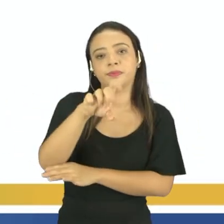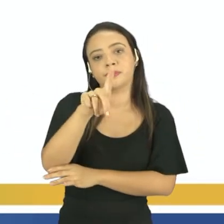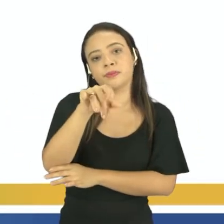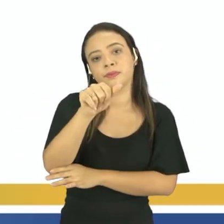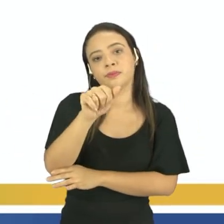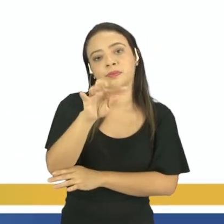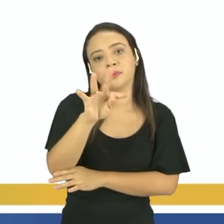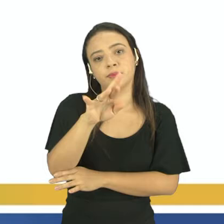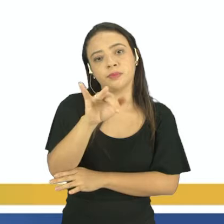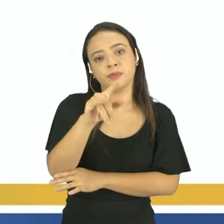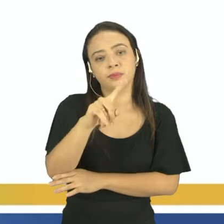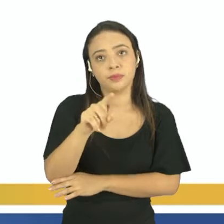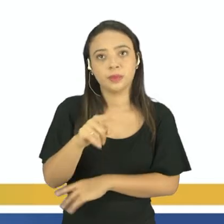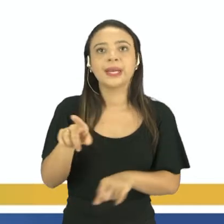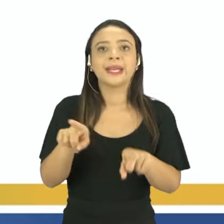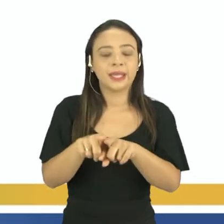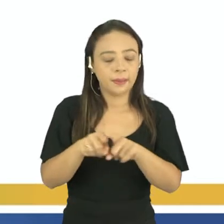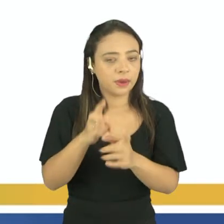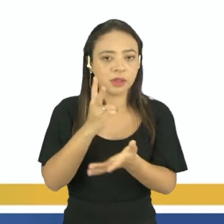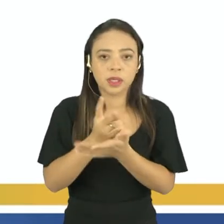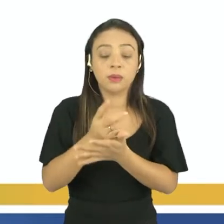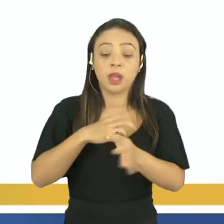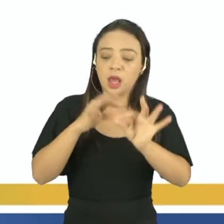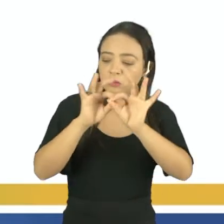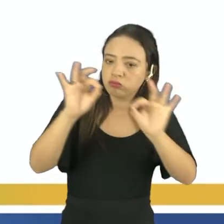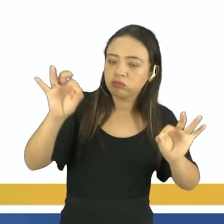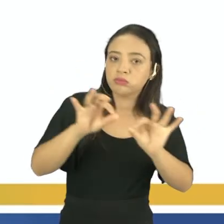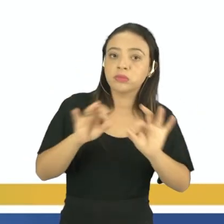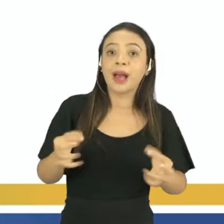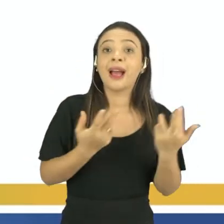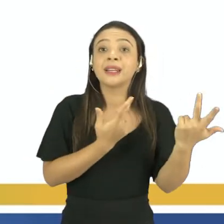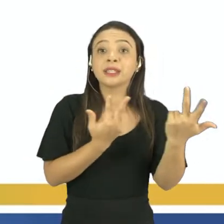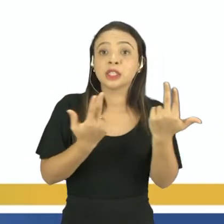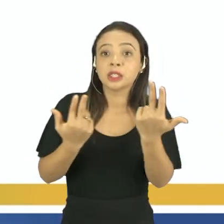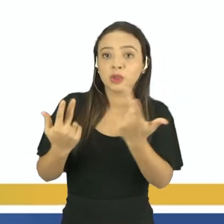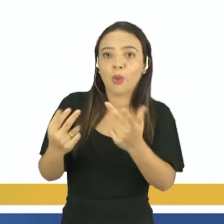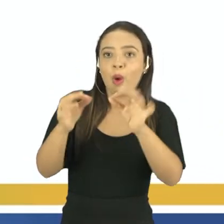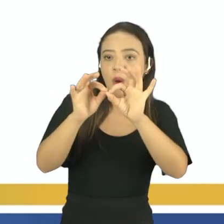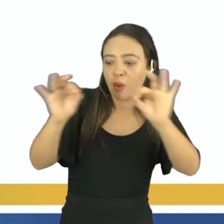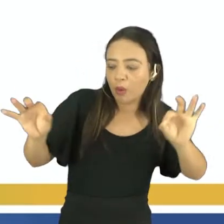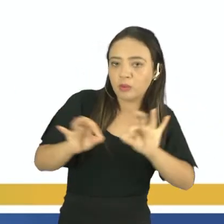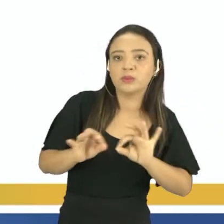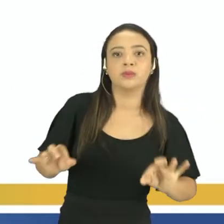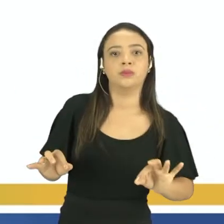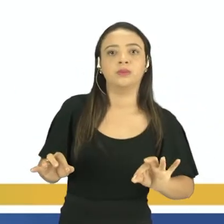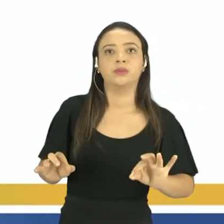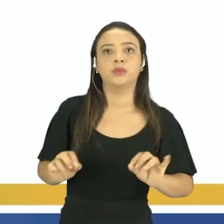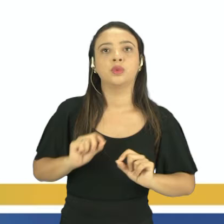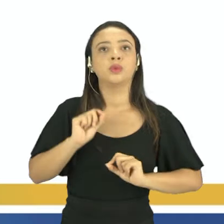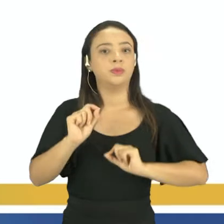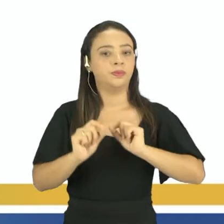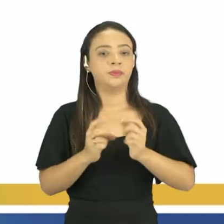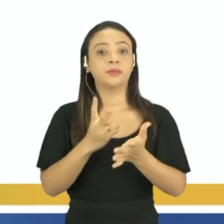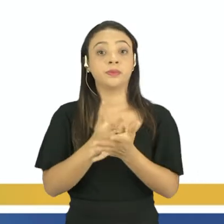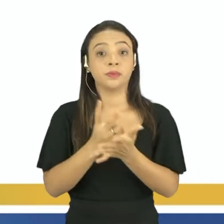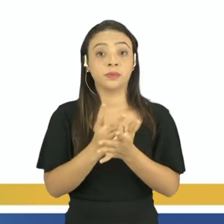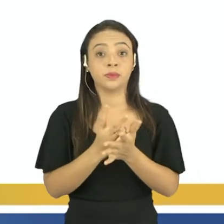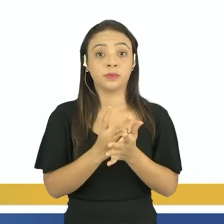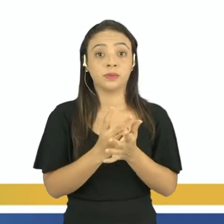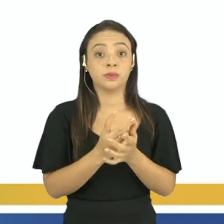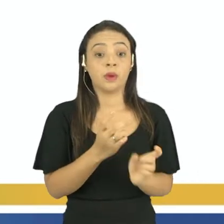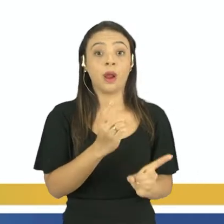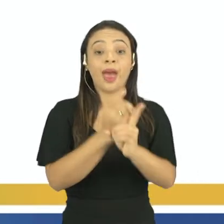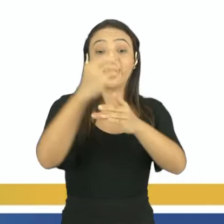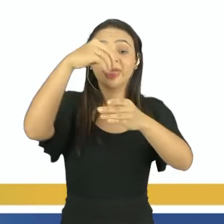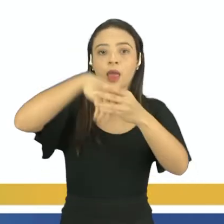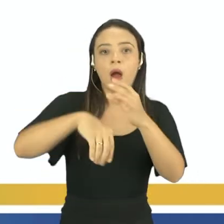mediatriz vão possuir exatamente a mesma distância das extremidades, né, dos segmentos. Ou seja, eles vão estar localizados dentro